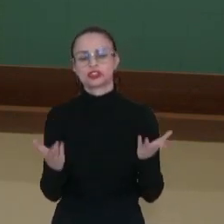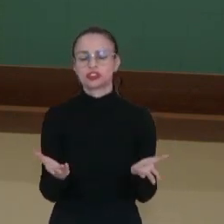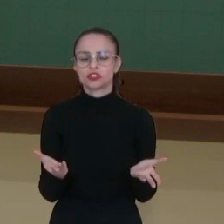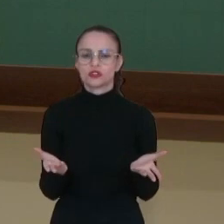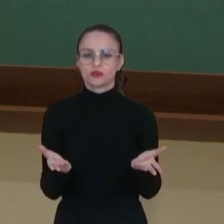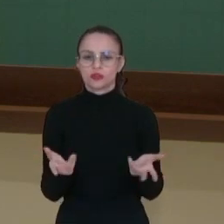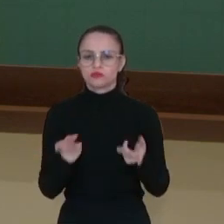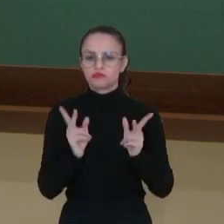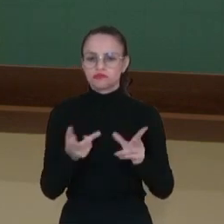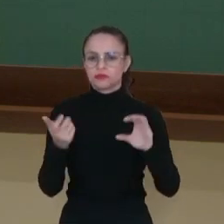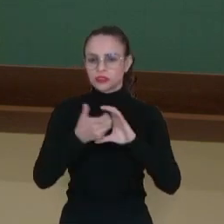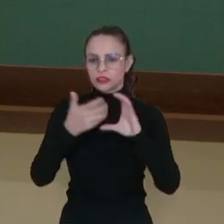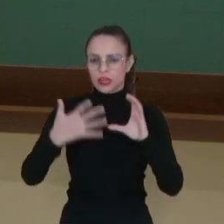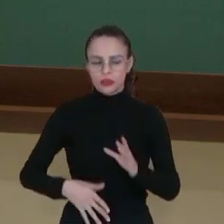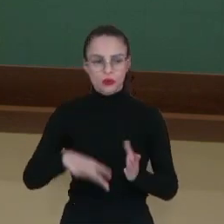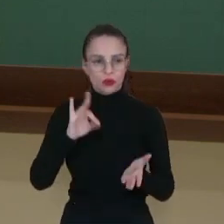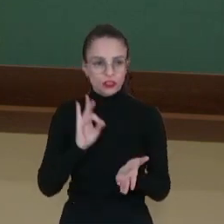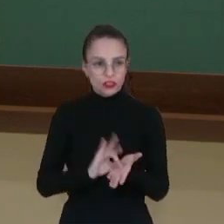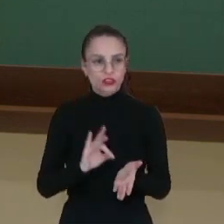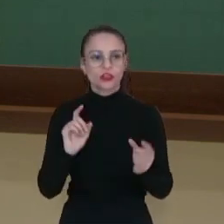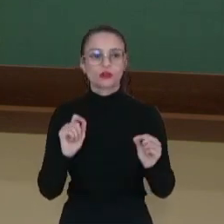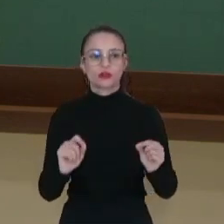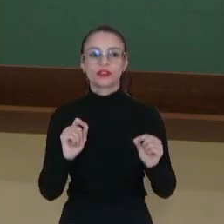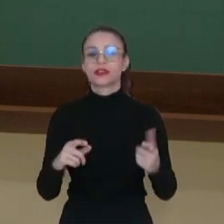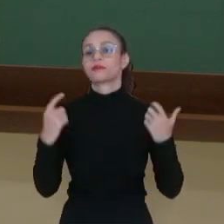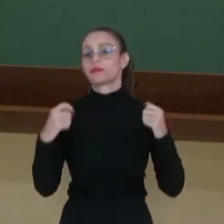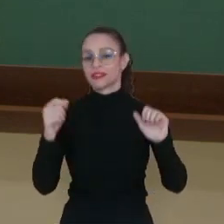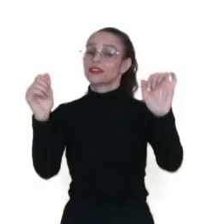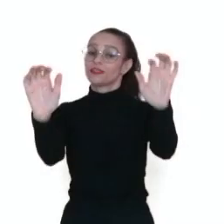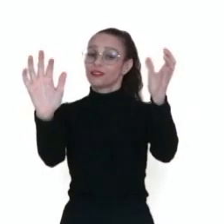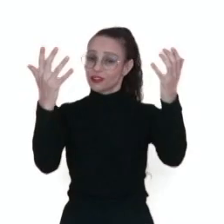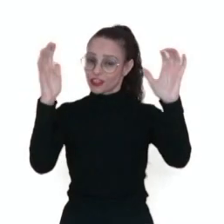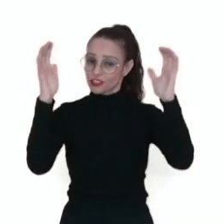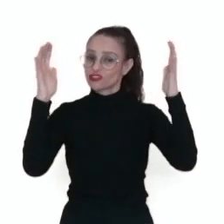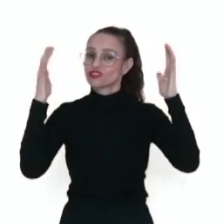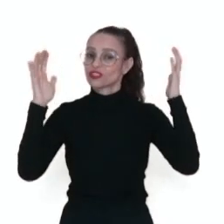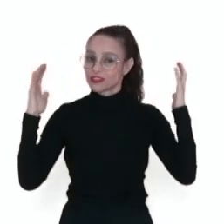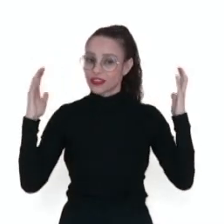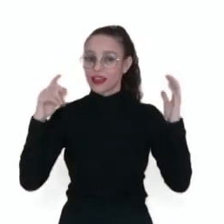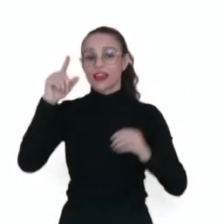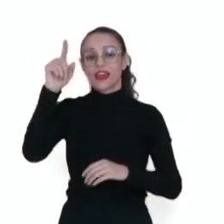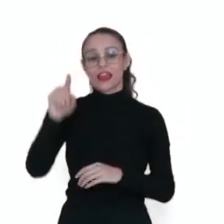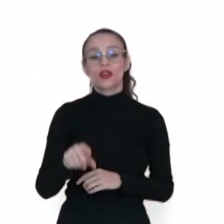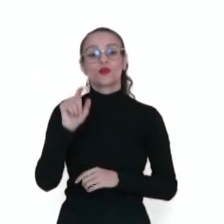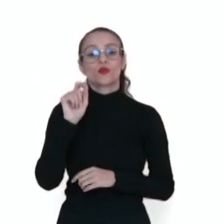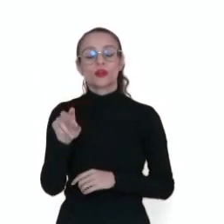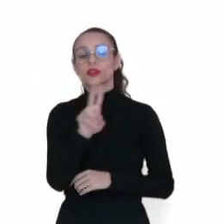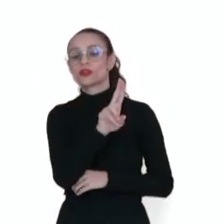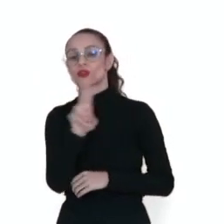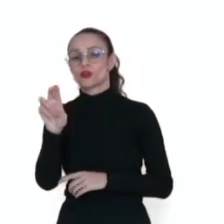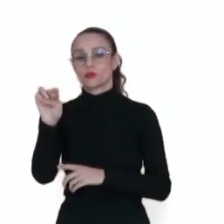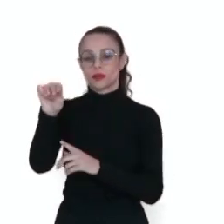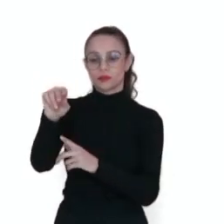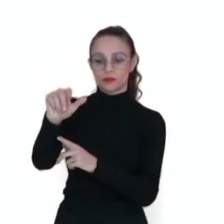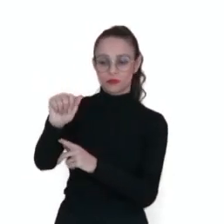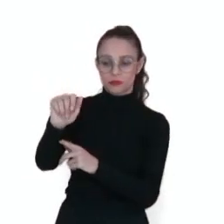manter as características originais? A vegetação chamada de mata ciliar, ela tem uma função